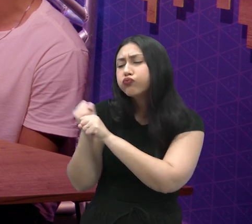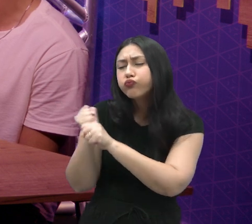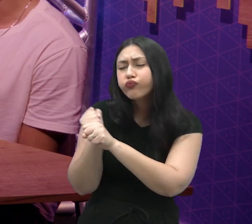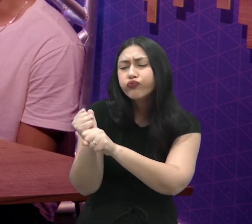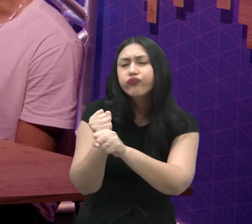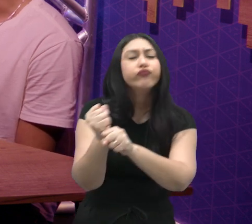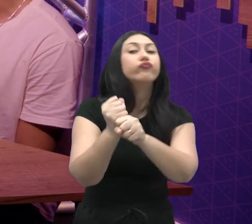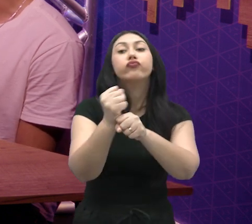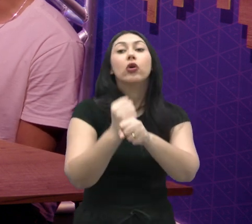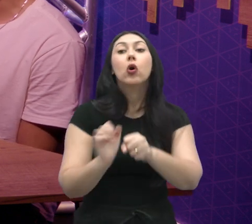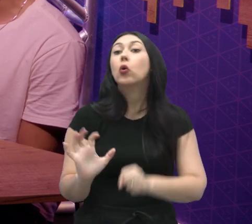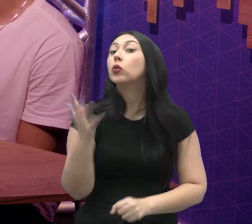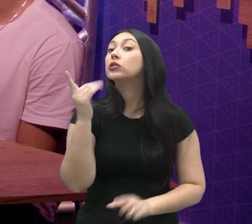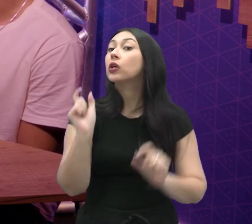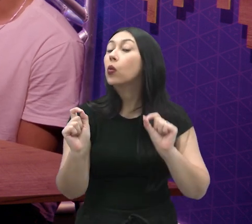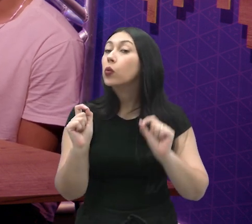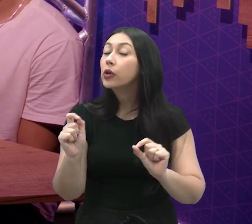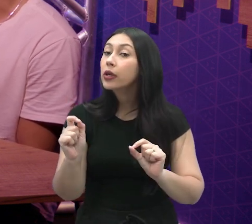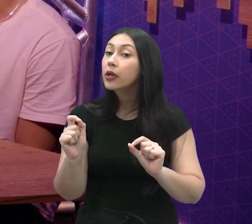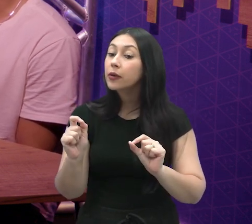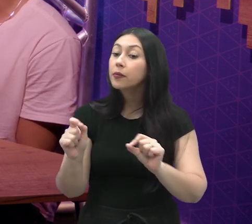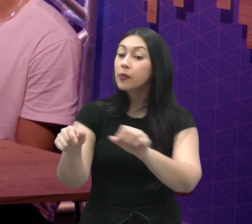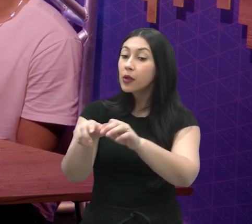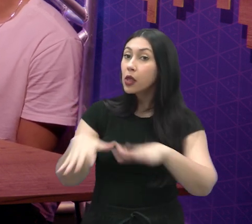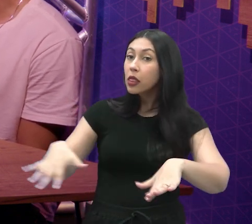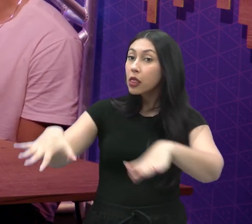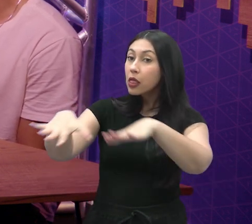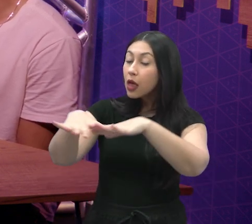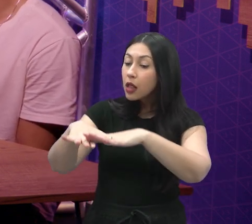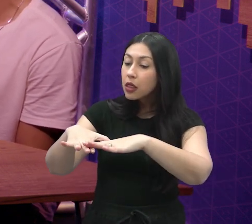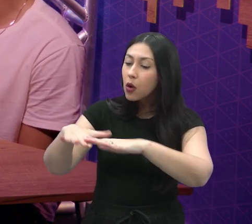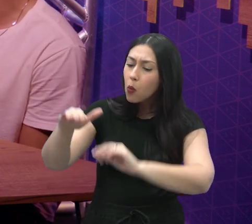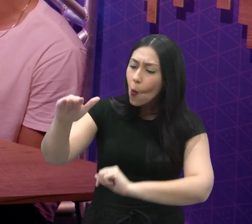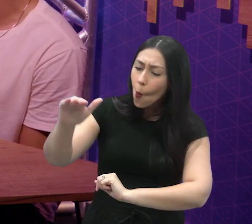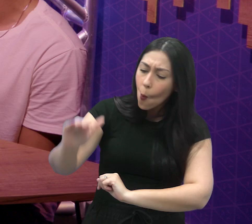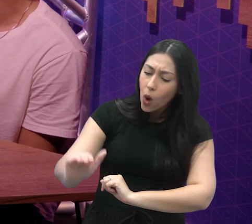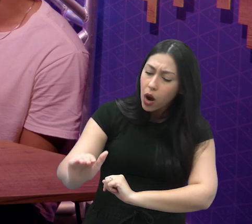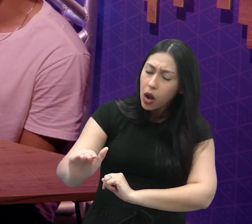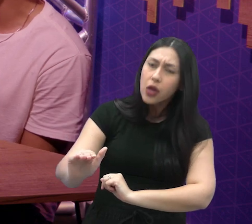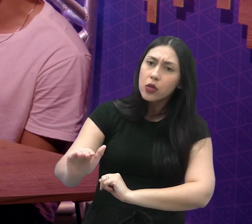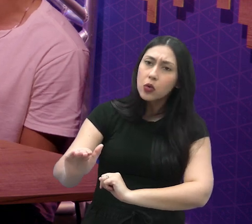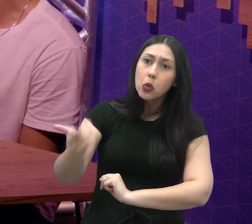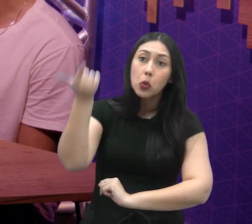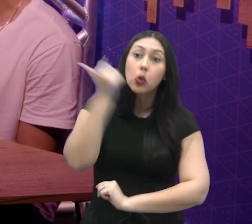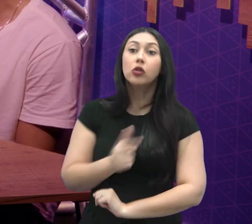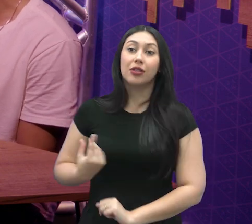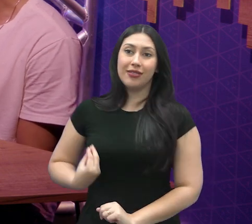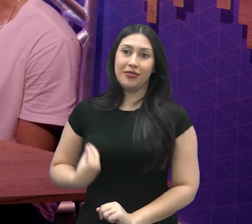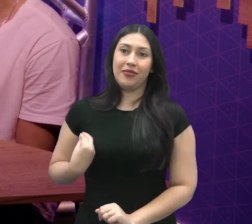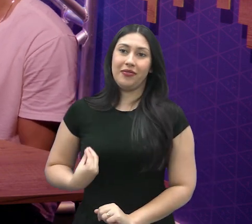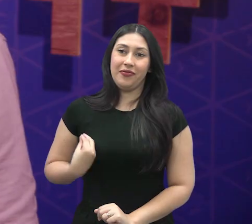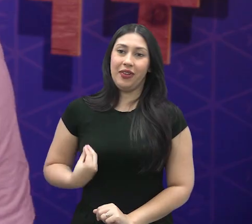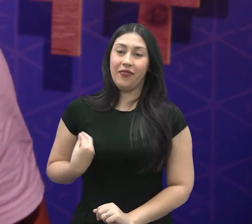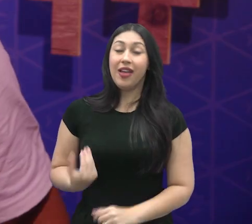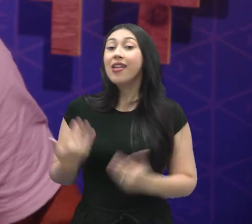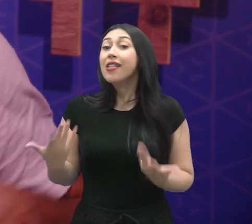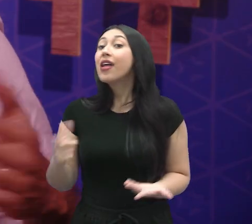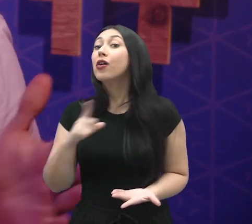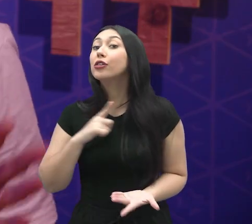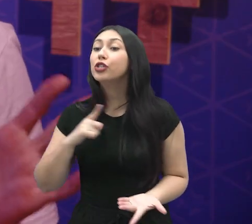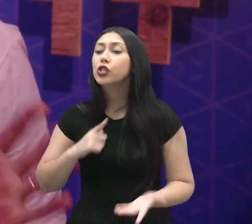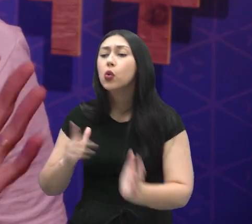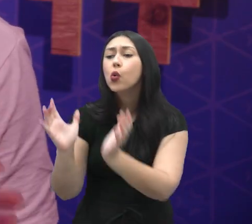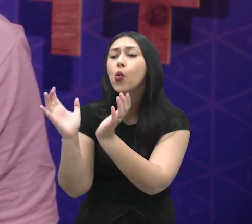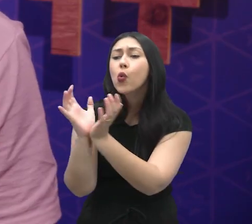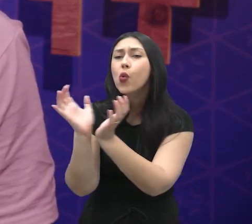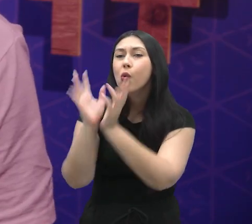anos se passaram, favoreceu, né, os indivíduos menores, eles acabaram sobrevivendo, né? E aí